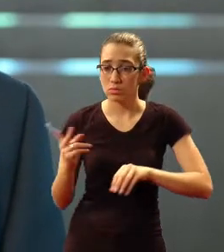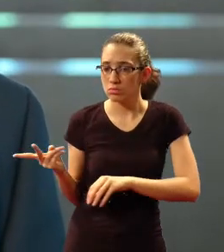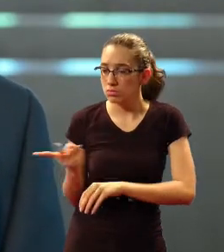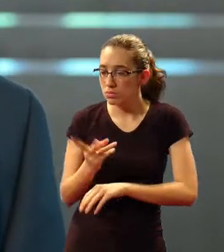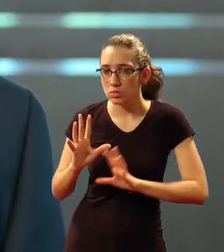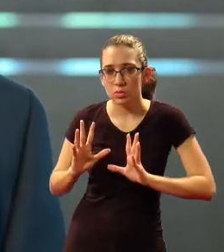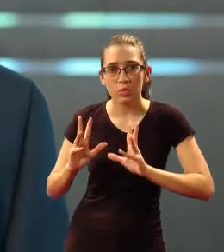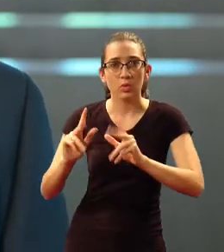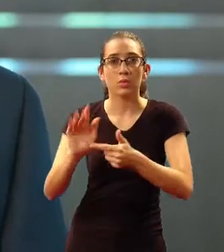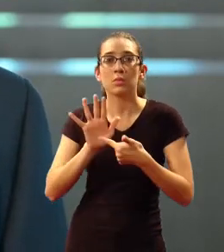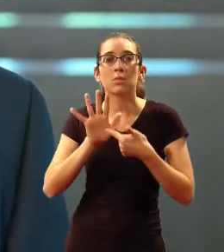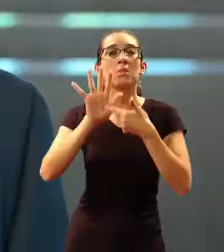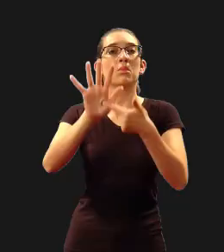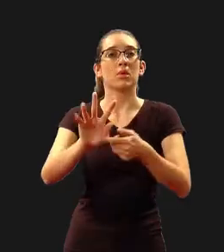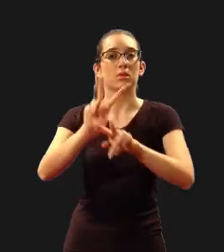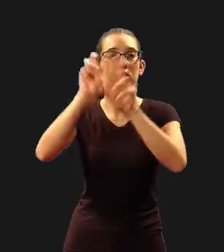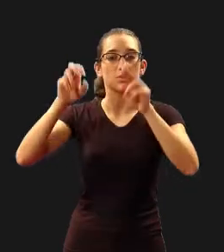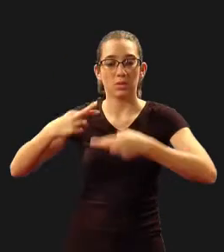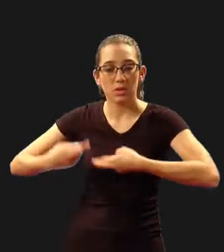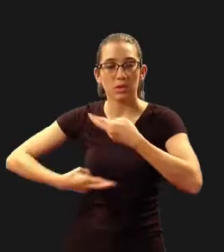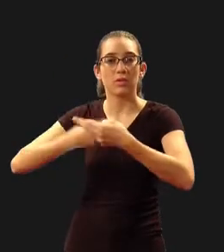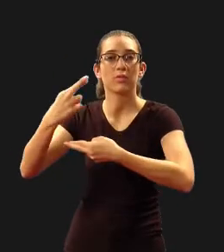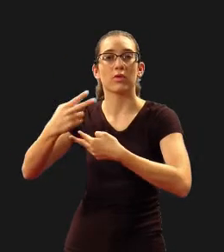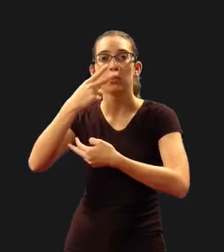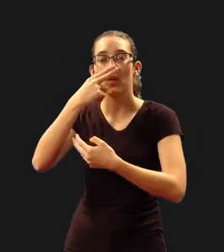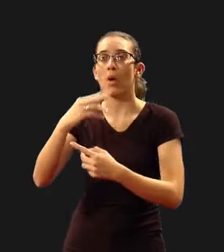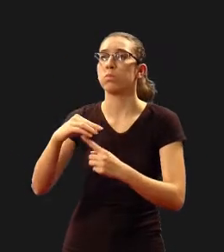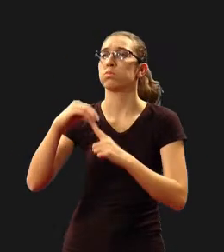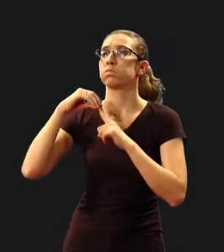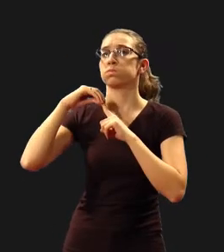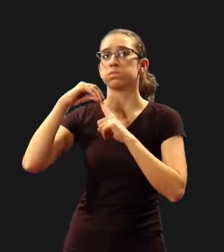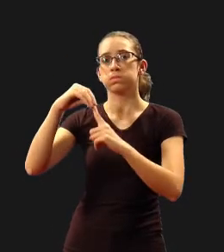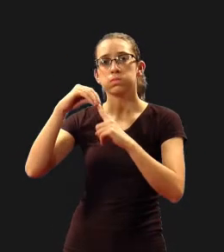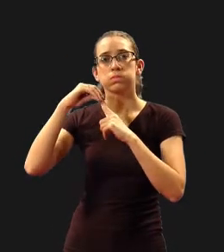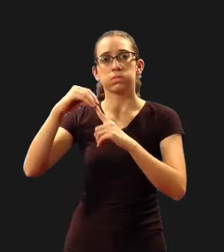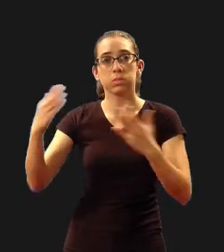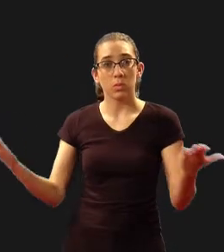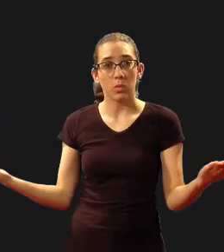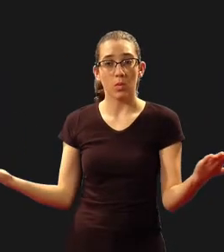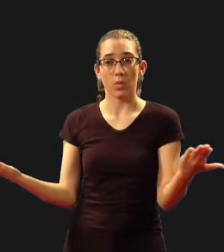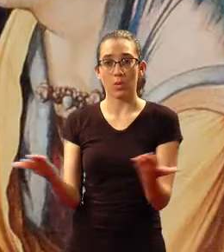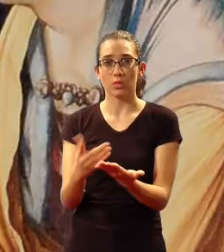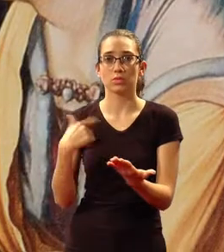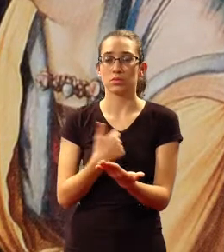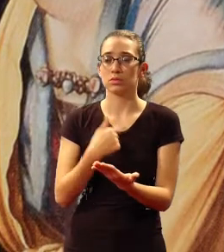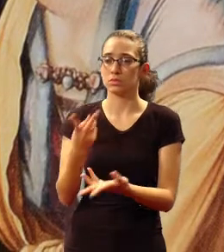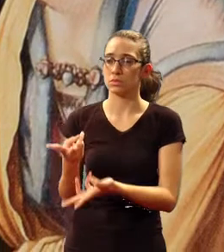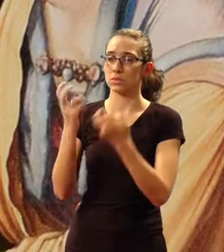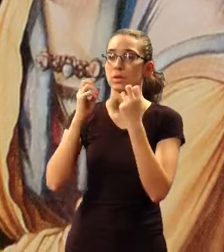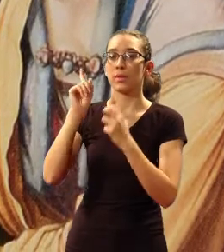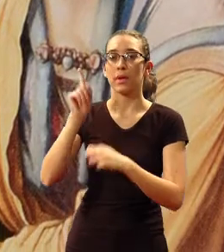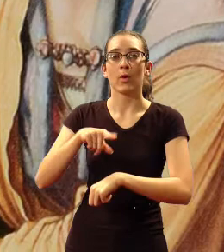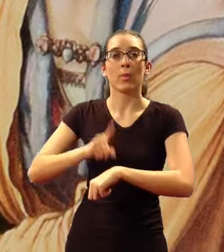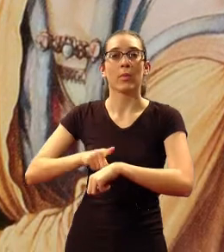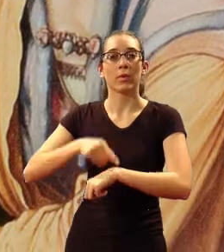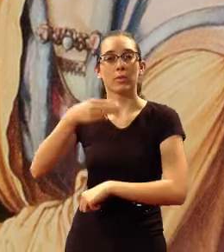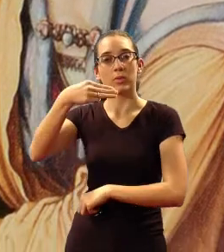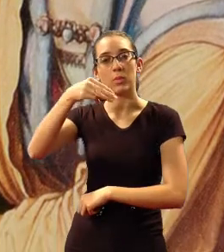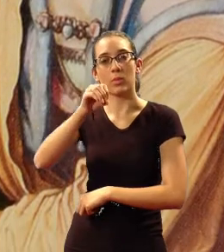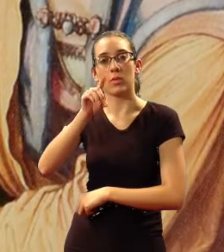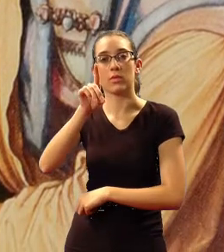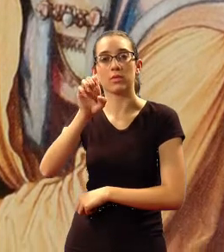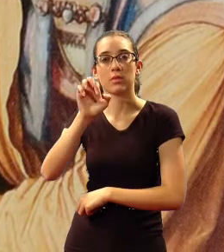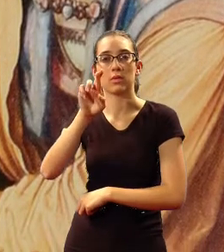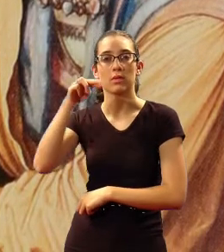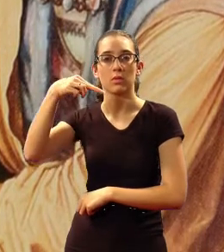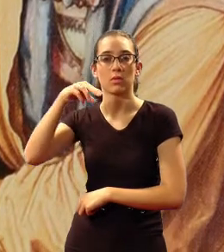elas colocarão a reforma como um dos pilares, aquilo que nós hoje entendemos como a era moderna